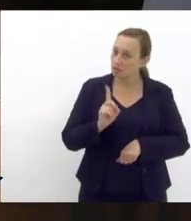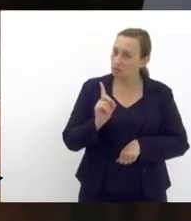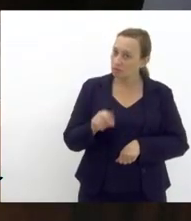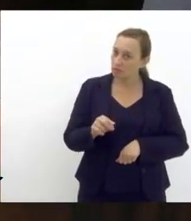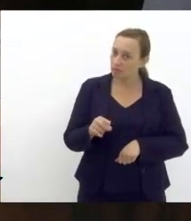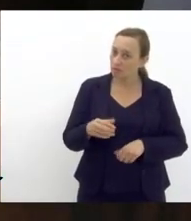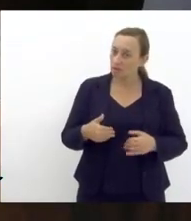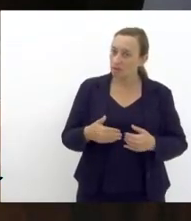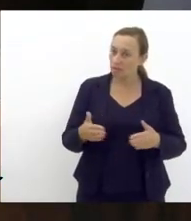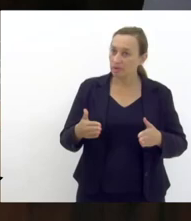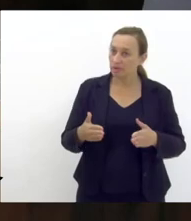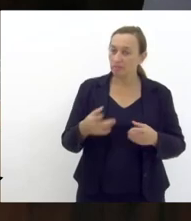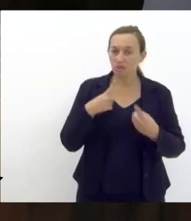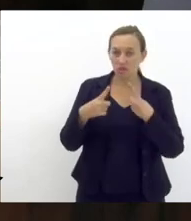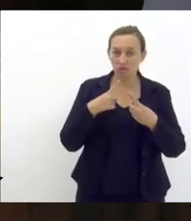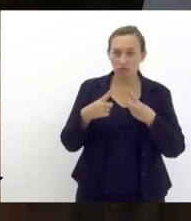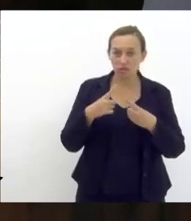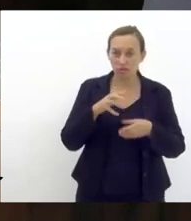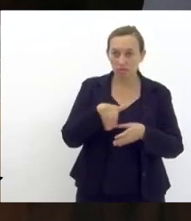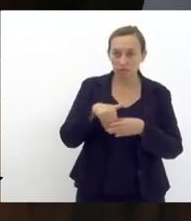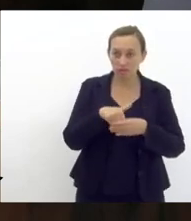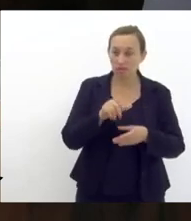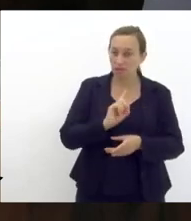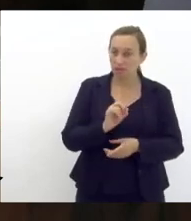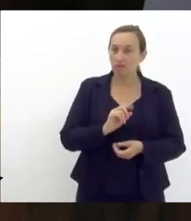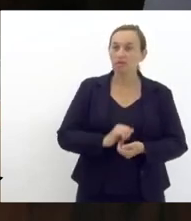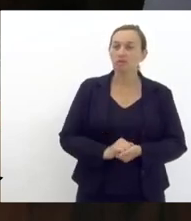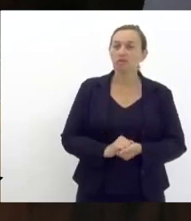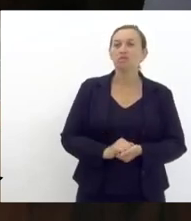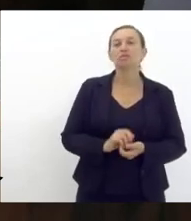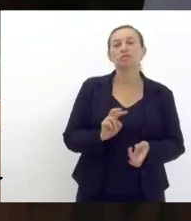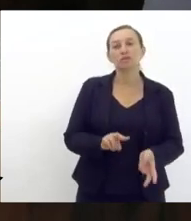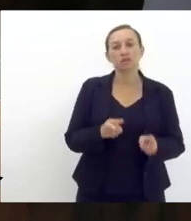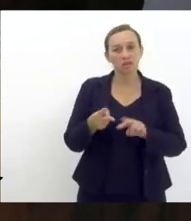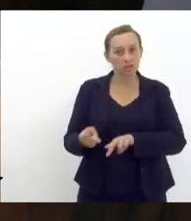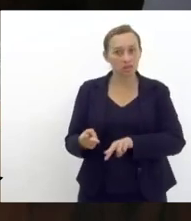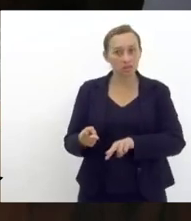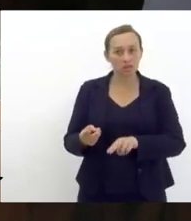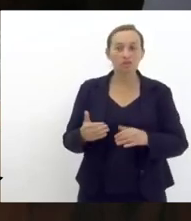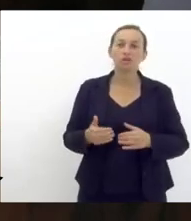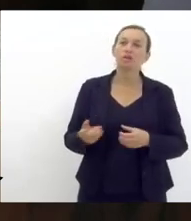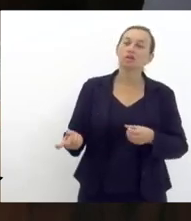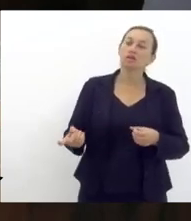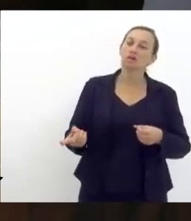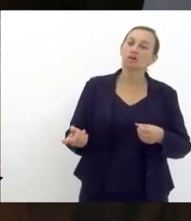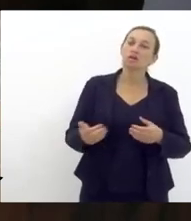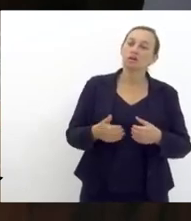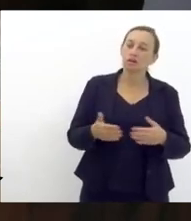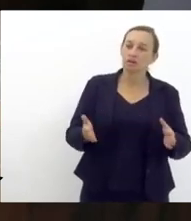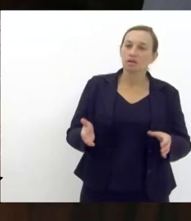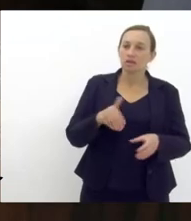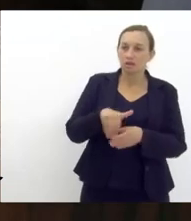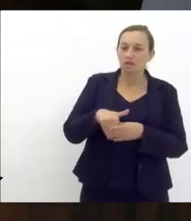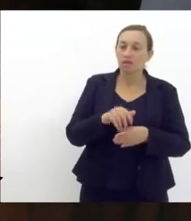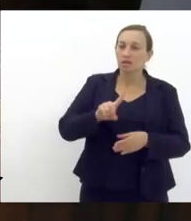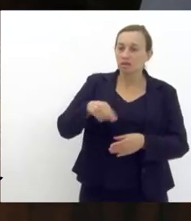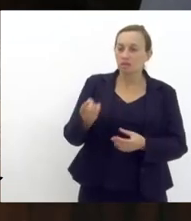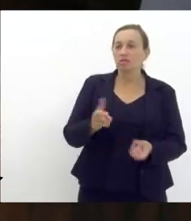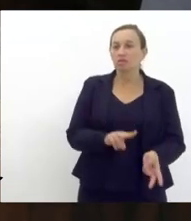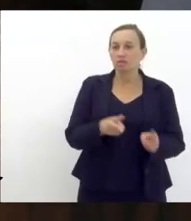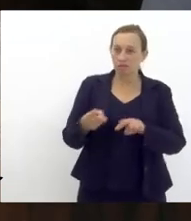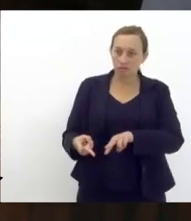não foi aberta a votação eu vou fazer um encaminhamento aqui abrir a votação e vossa excelência pode encaminhar